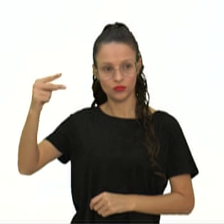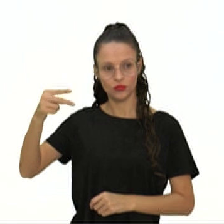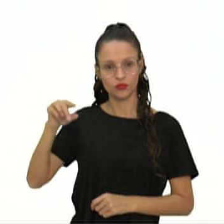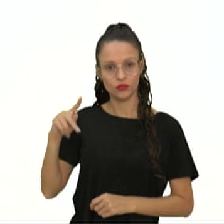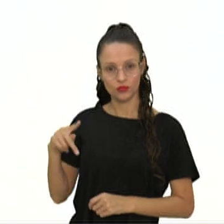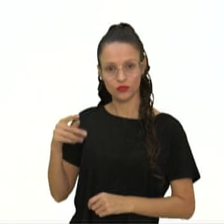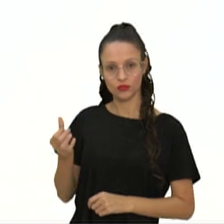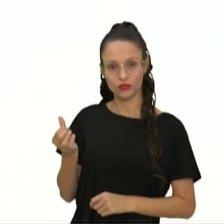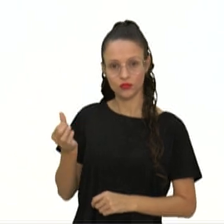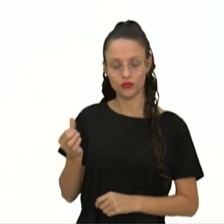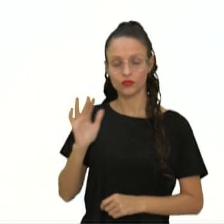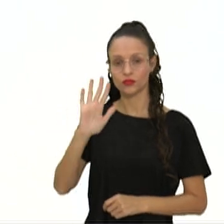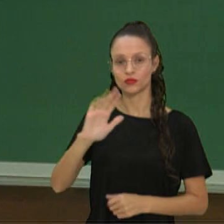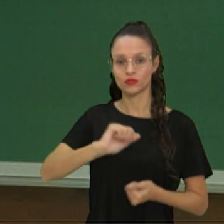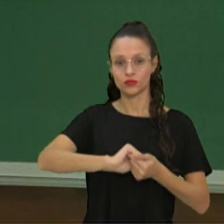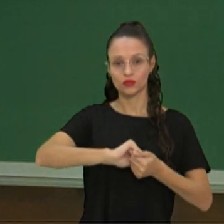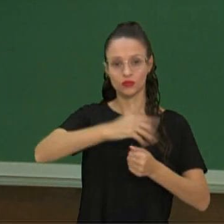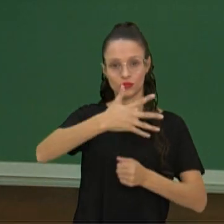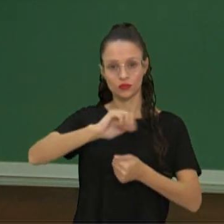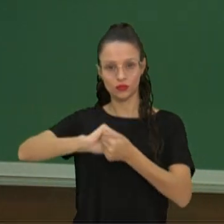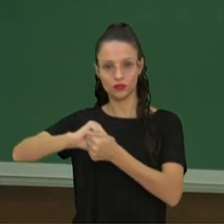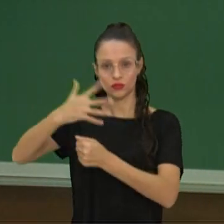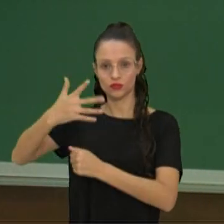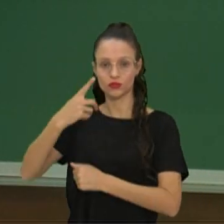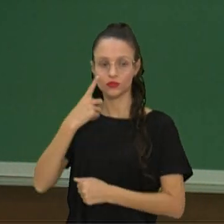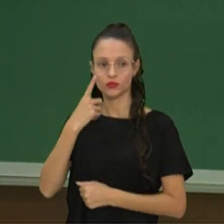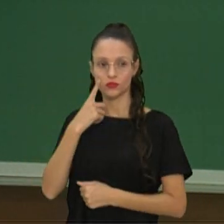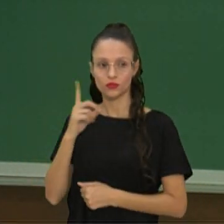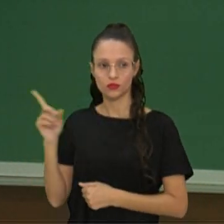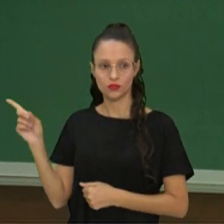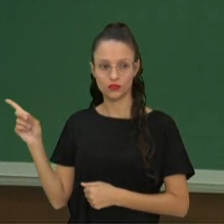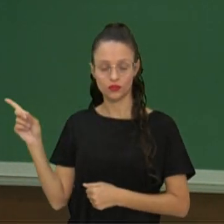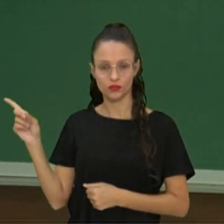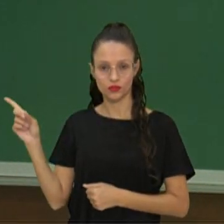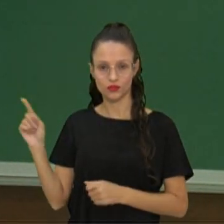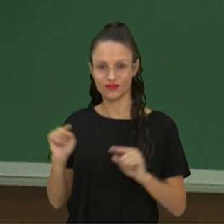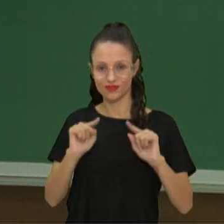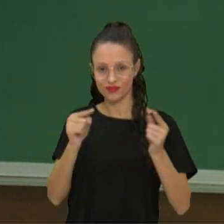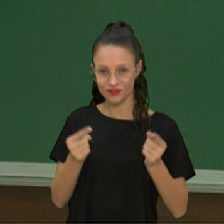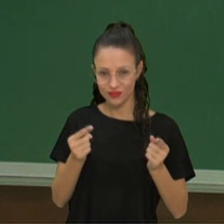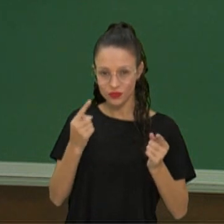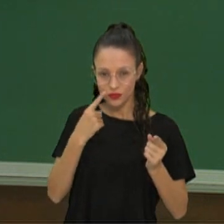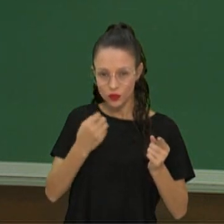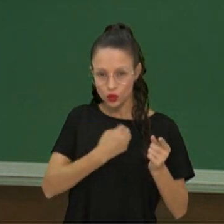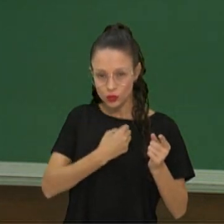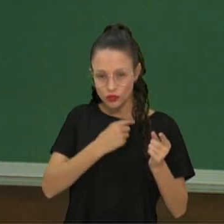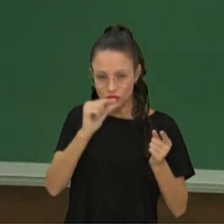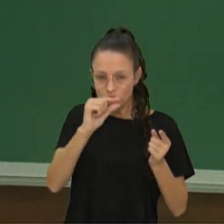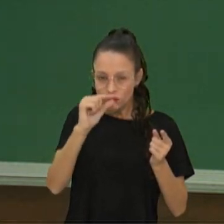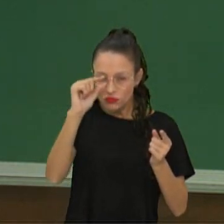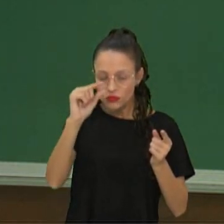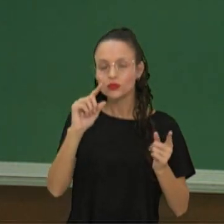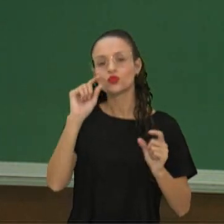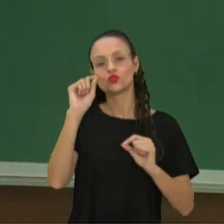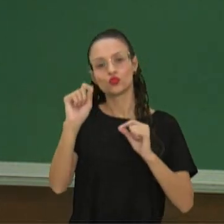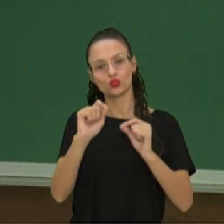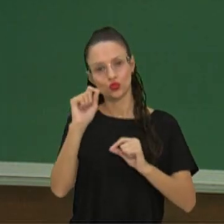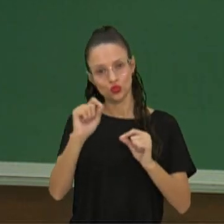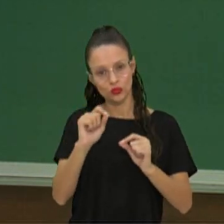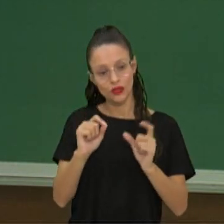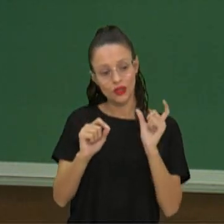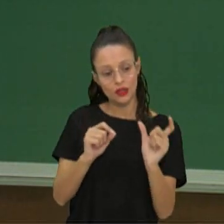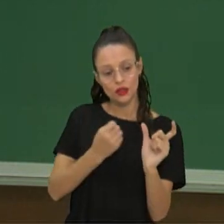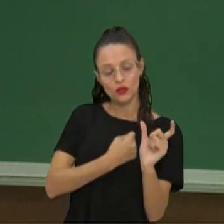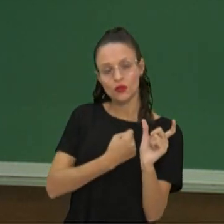esqueça que potência de potência, ó, uma potência elevada a outro expoente, uma potência elevada a outro expoente. Você repete a